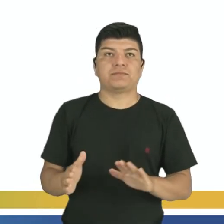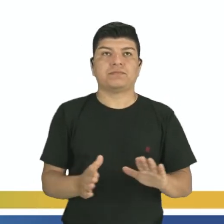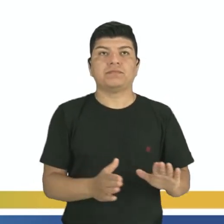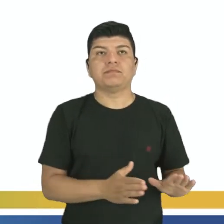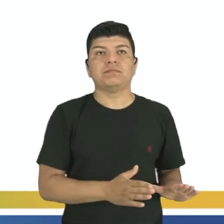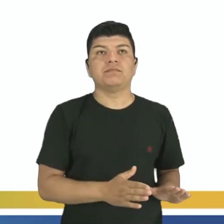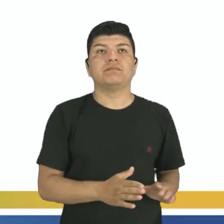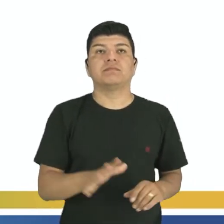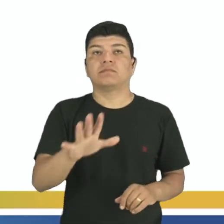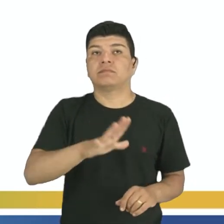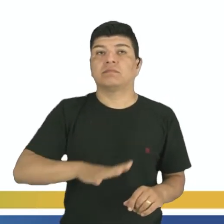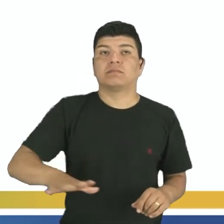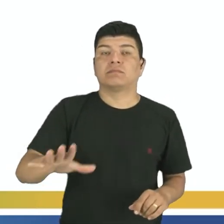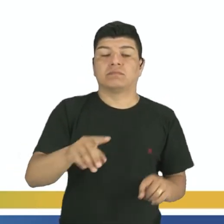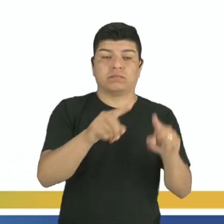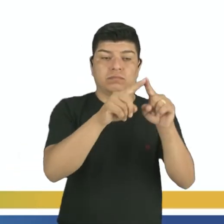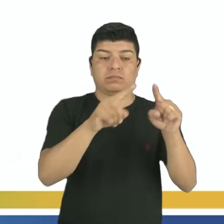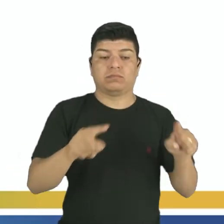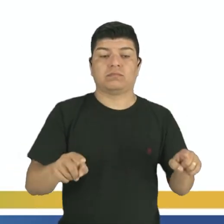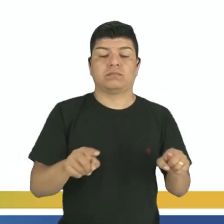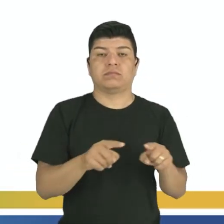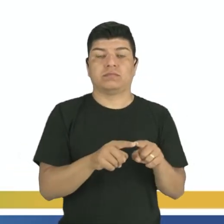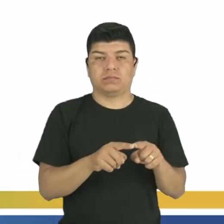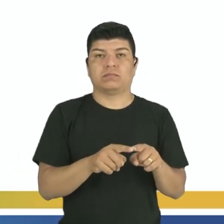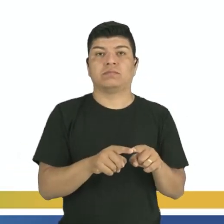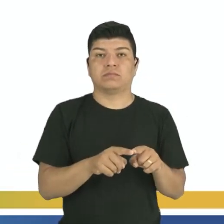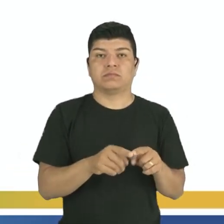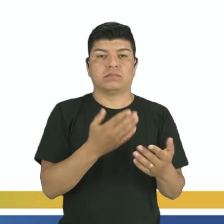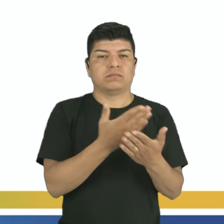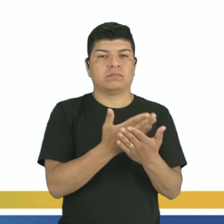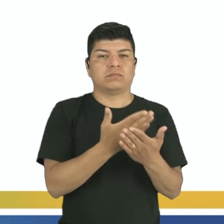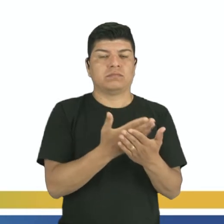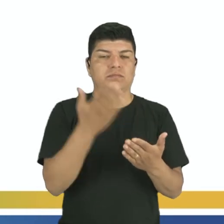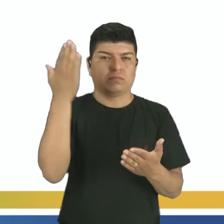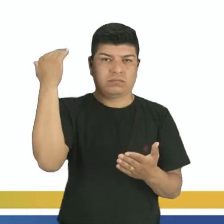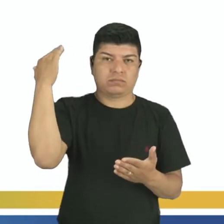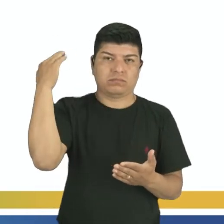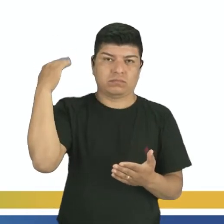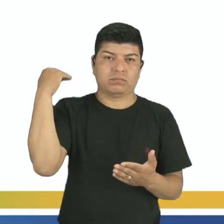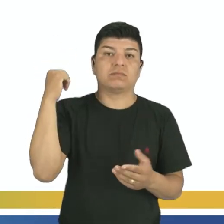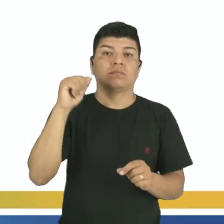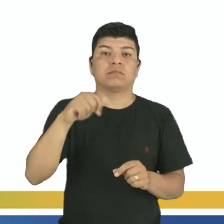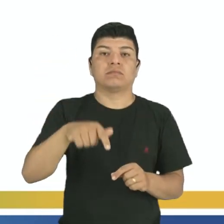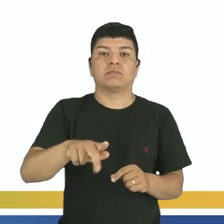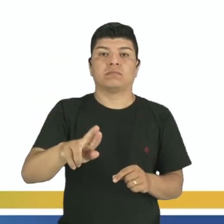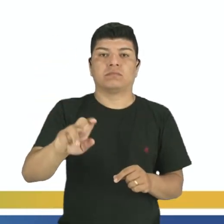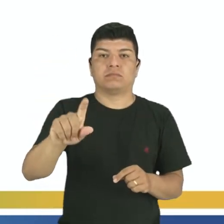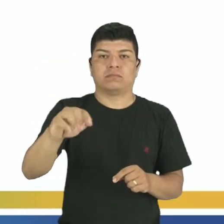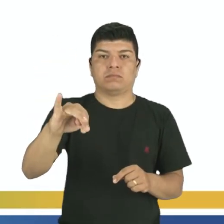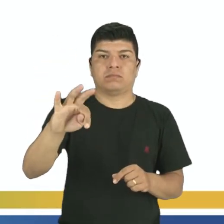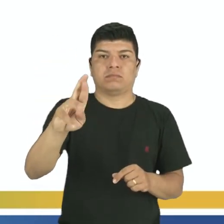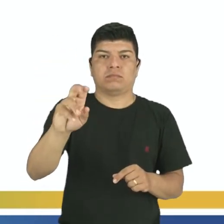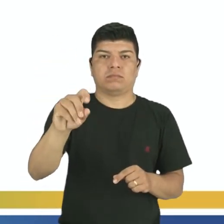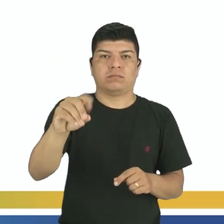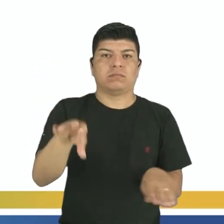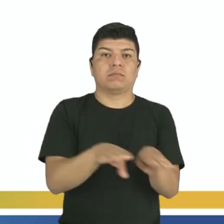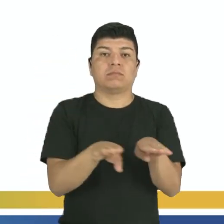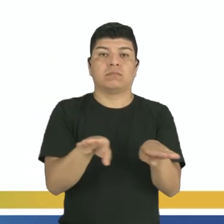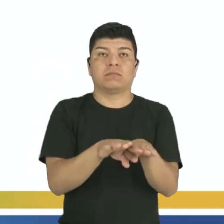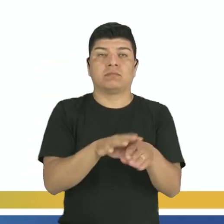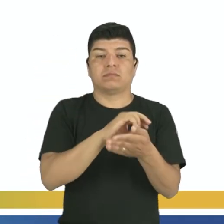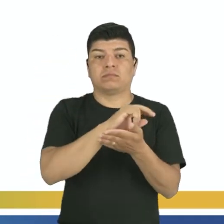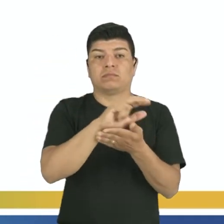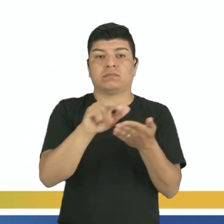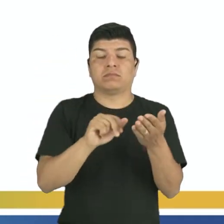Área de um triângulo. Então assim como a gente estudou lá nos quadriláteros, que a gente classificou os quadriláteros, os paralelogramas, os